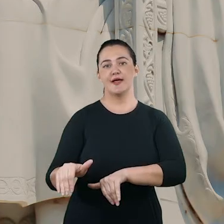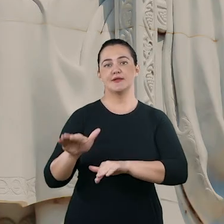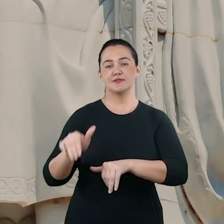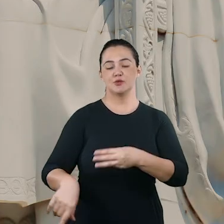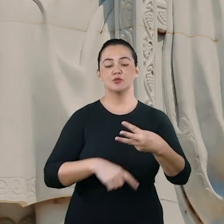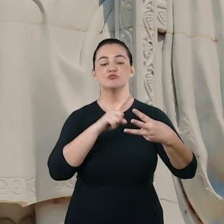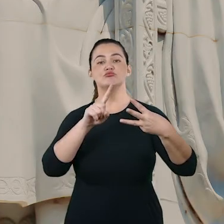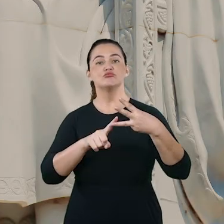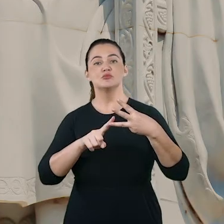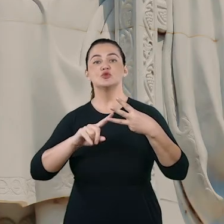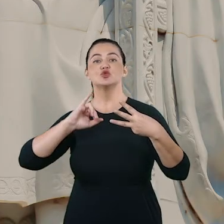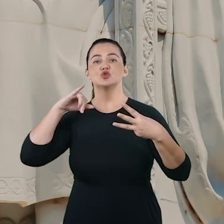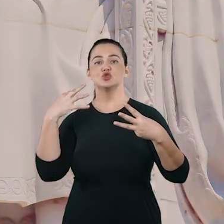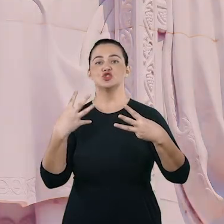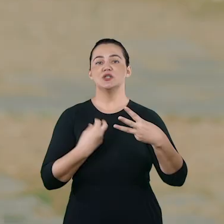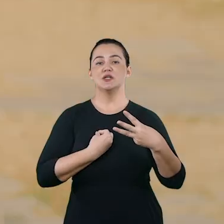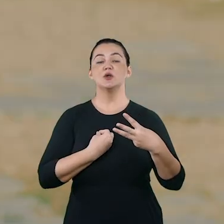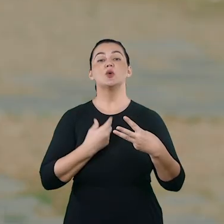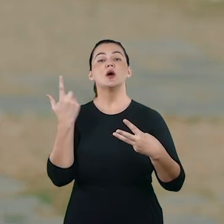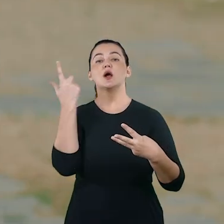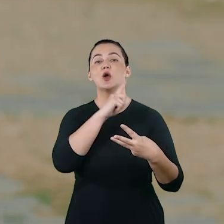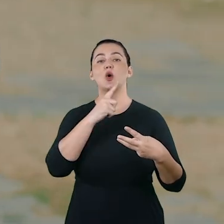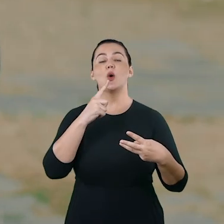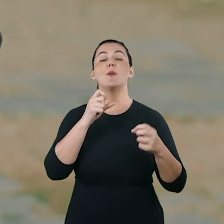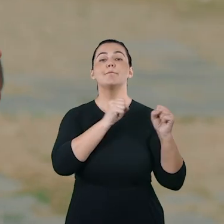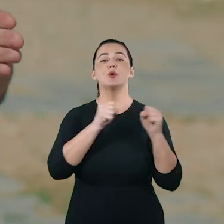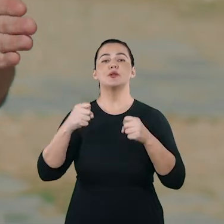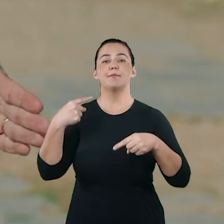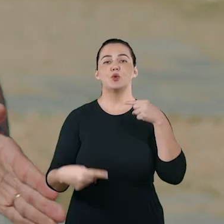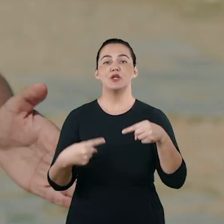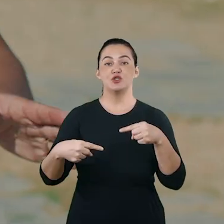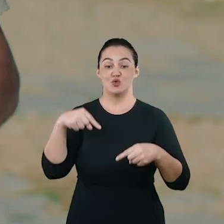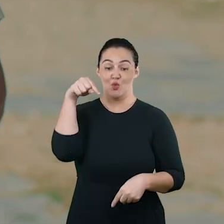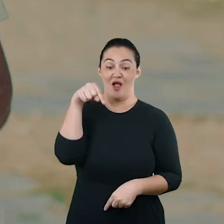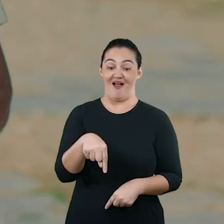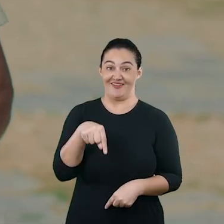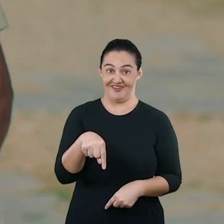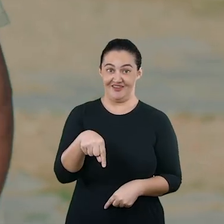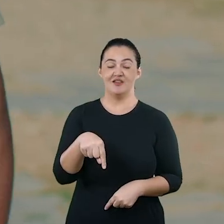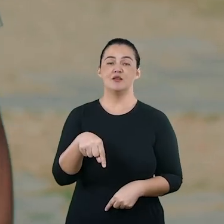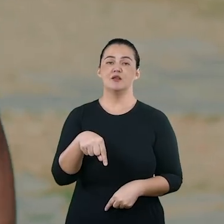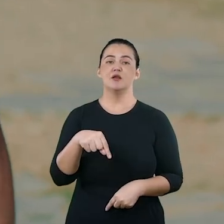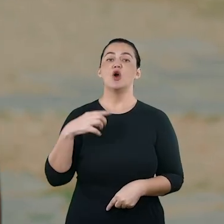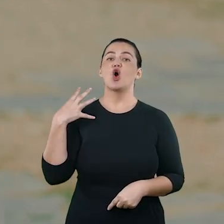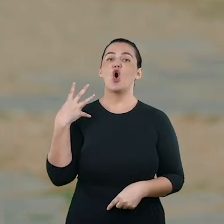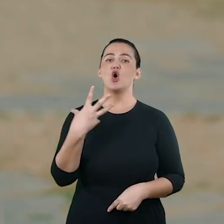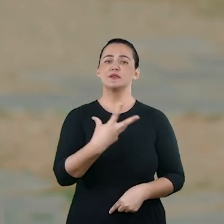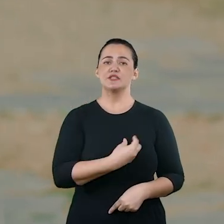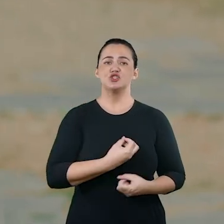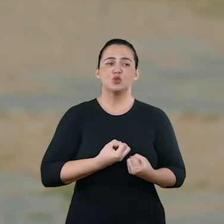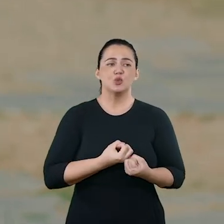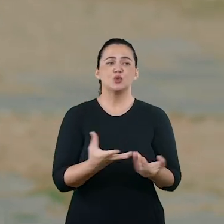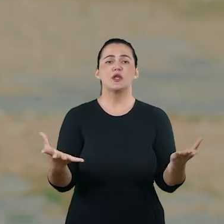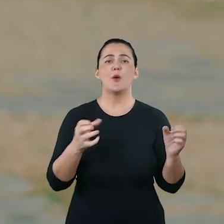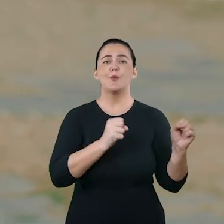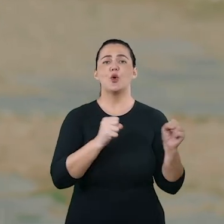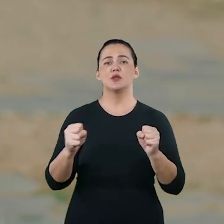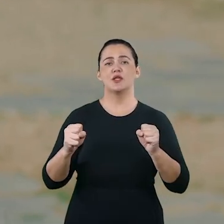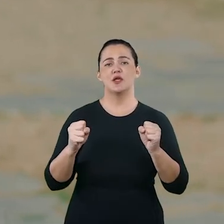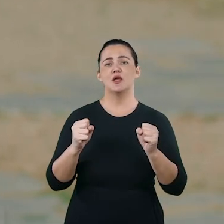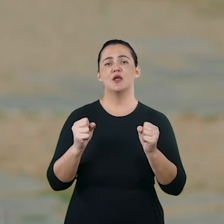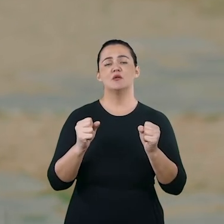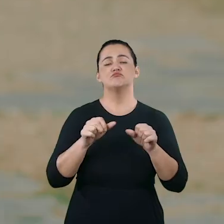poder político sobre toda a Europa. Aqui foi Constantino, ele já deu força à igreja. Então você vê que o cristianismo ainda concorria